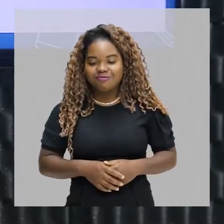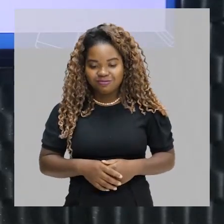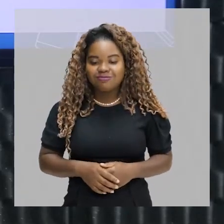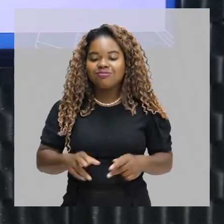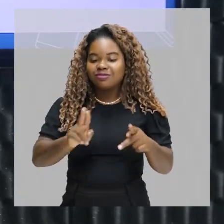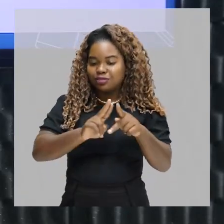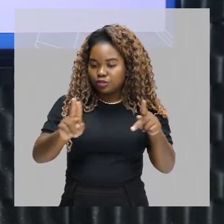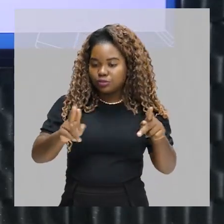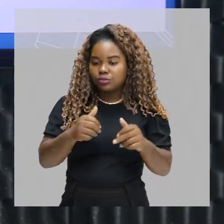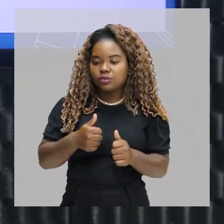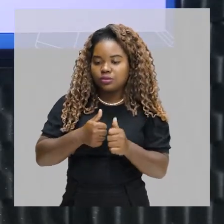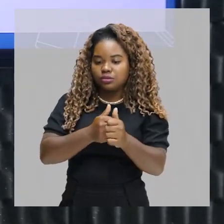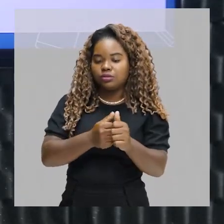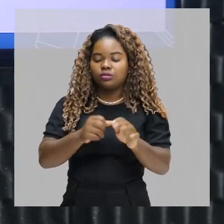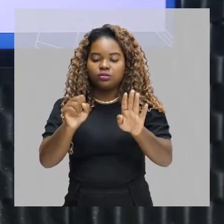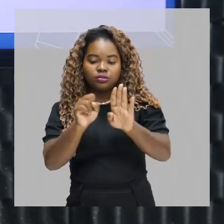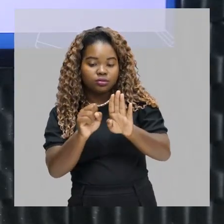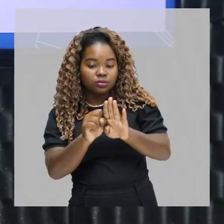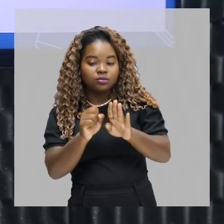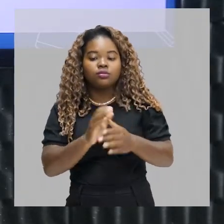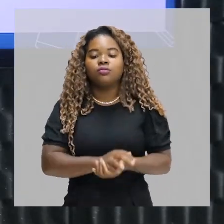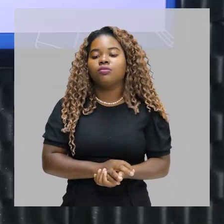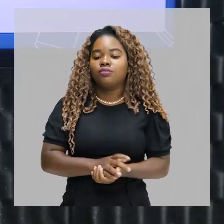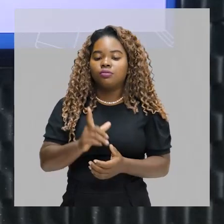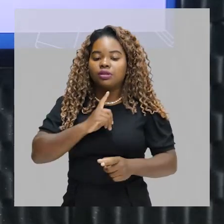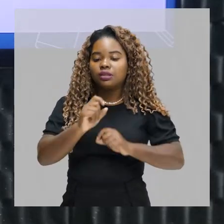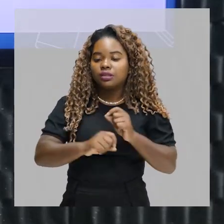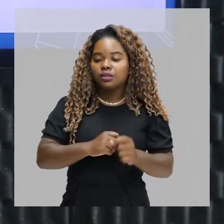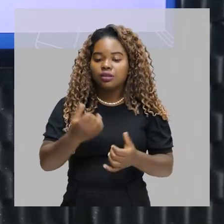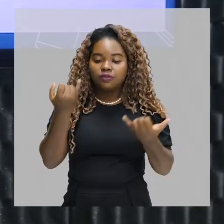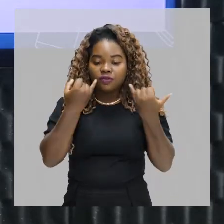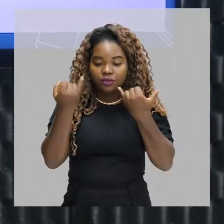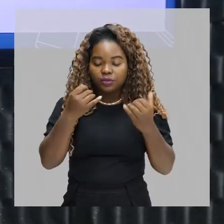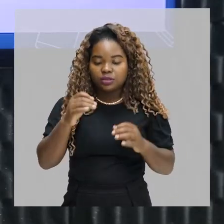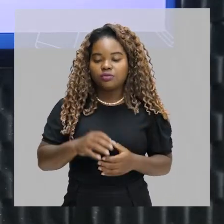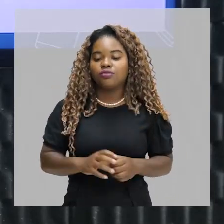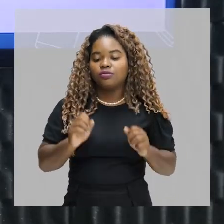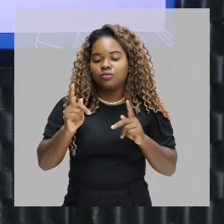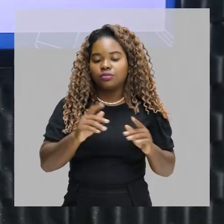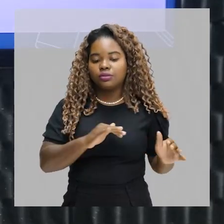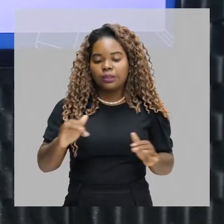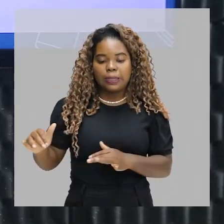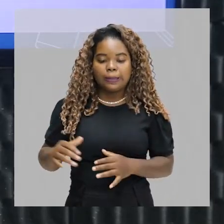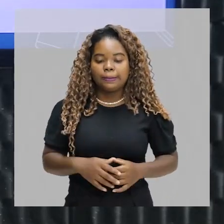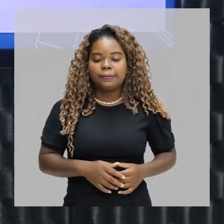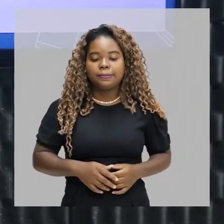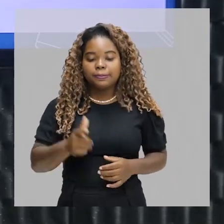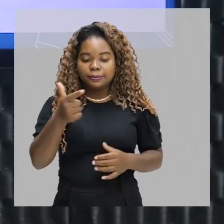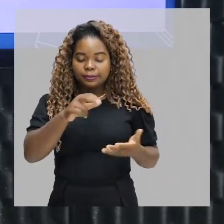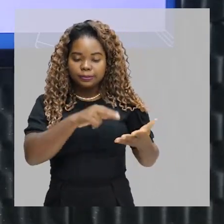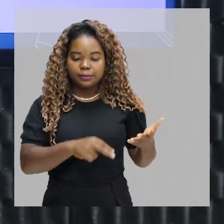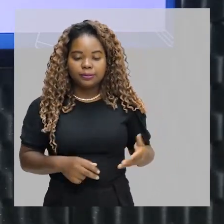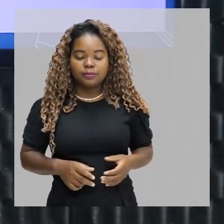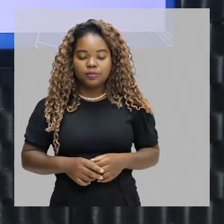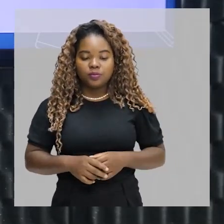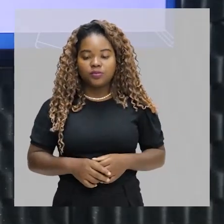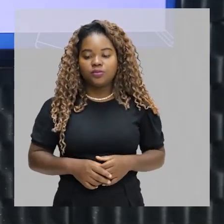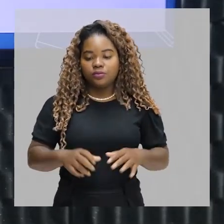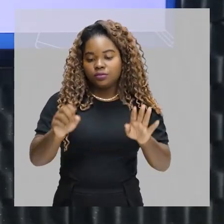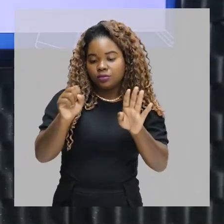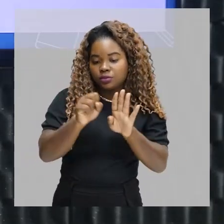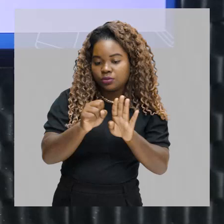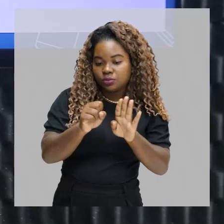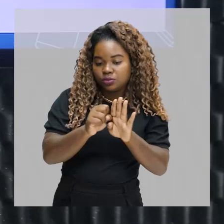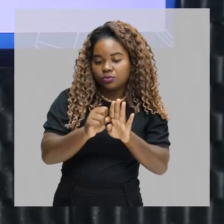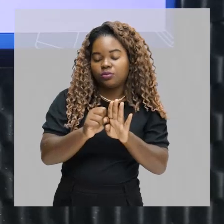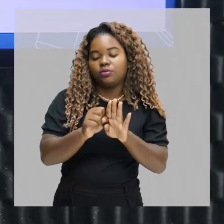pronomes que acompanham um substantivo para oferecer informações adicionais. The noun that is replaced, o substantivo que